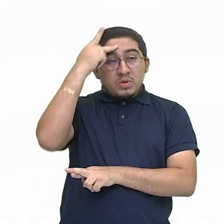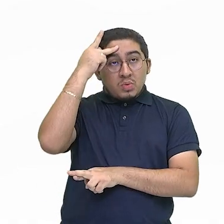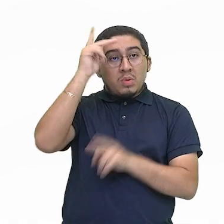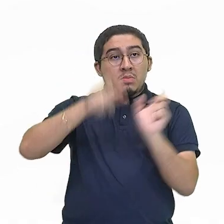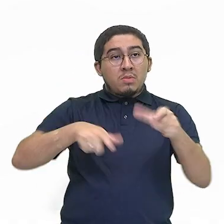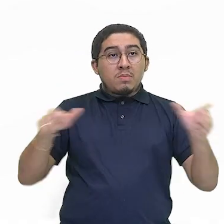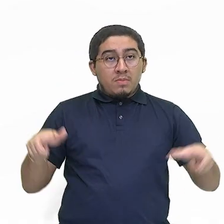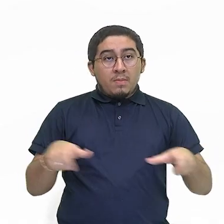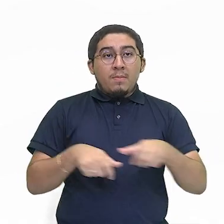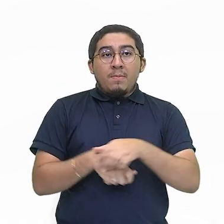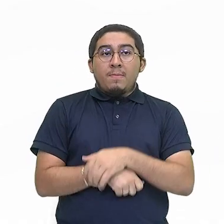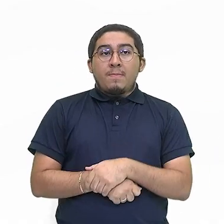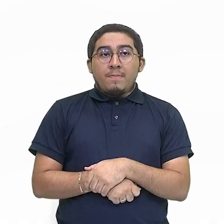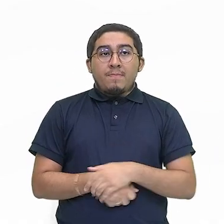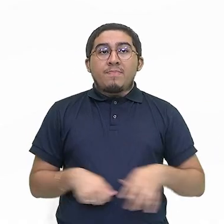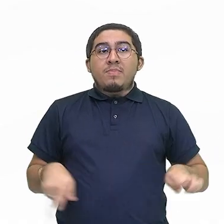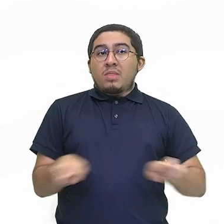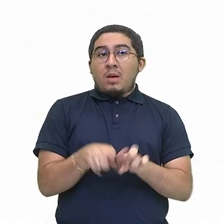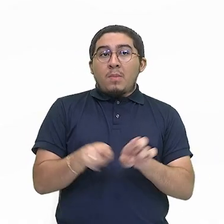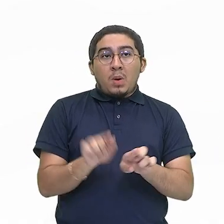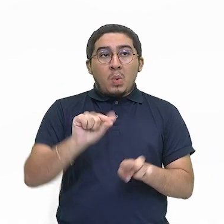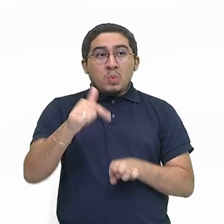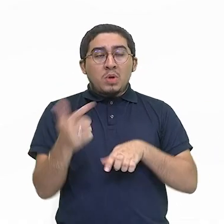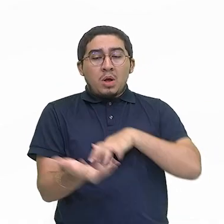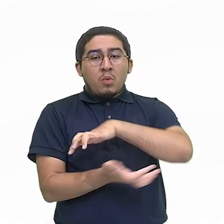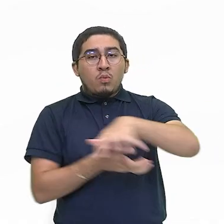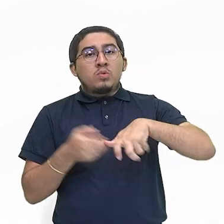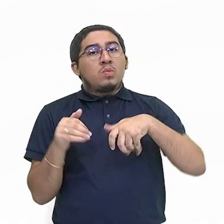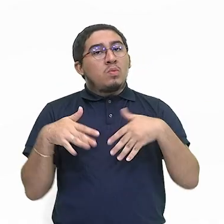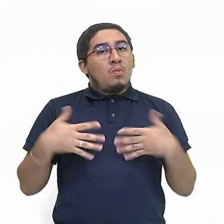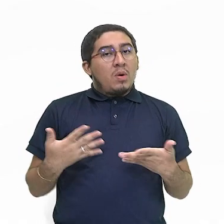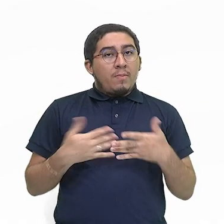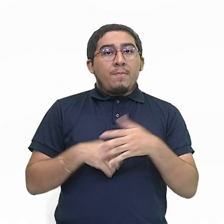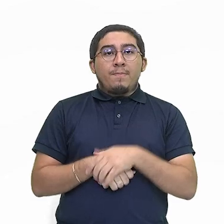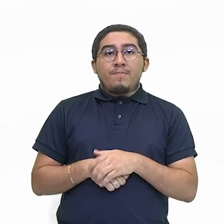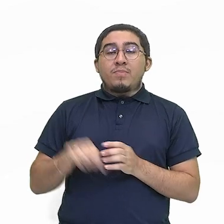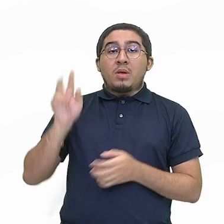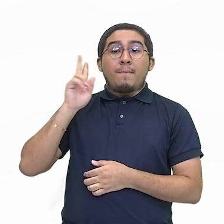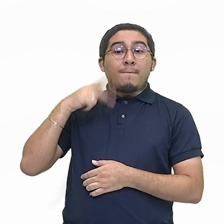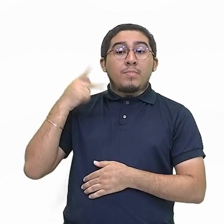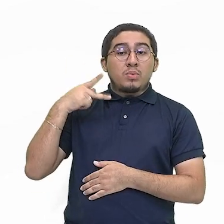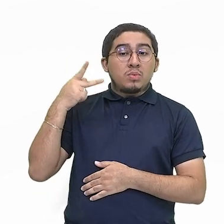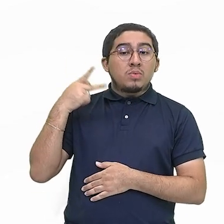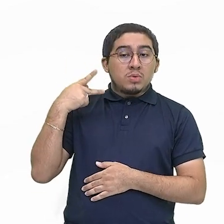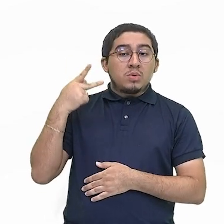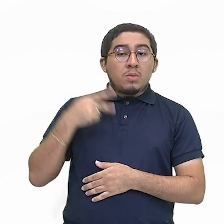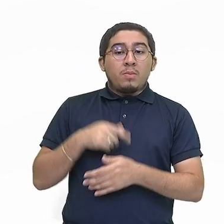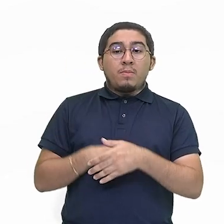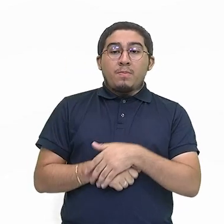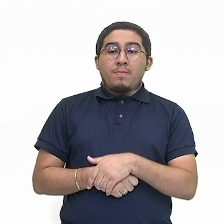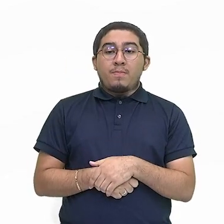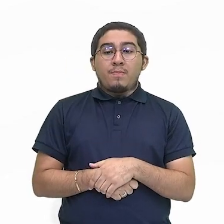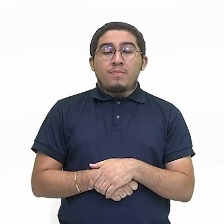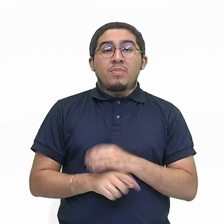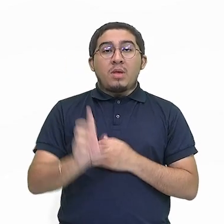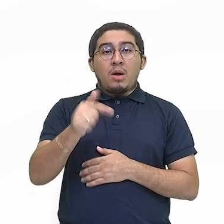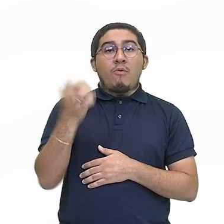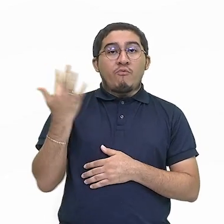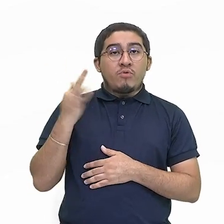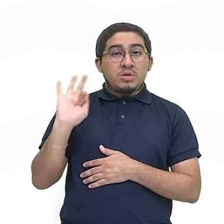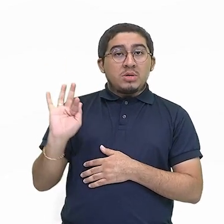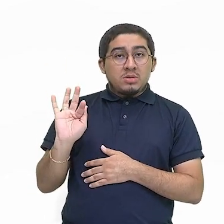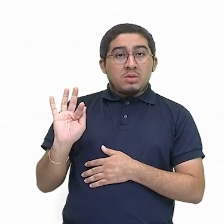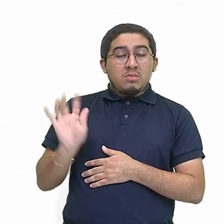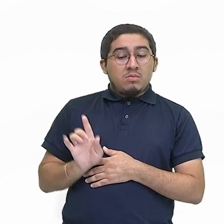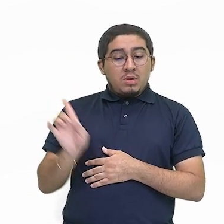produção mudam. E a outra revolução, qual foi? Foi a Revolução Política, que é a Revolução Francesa. Essa revolução